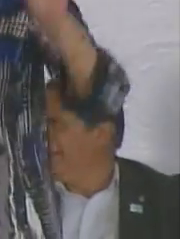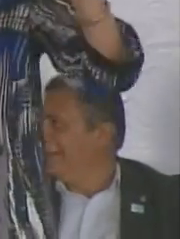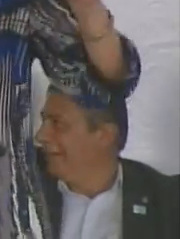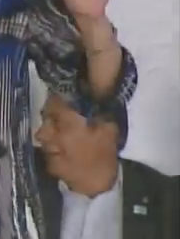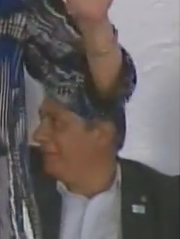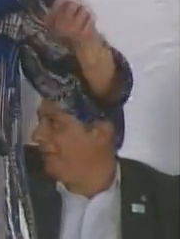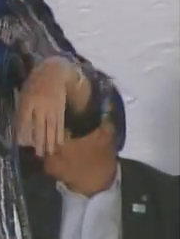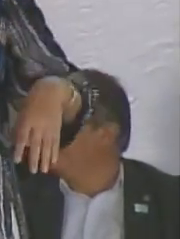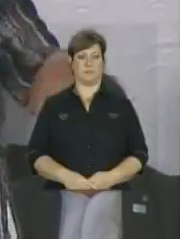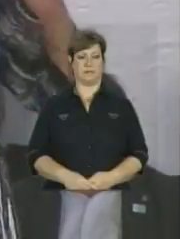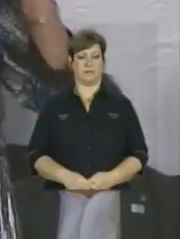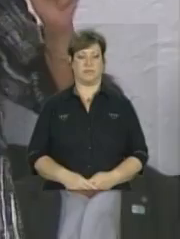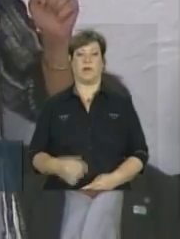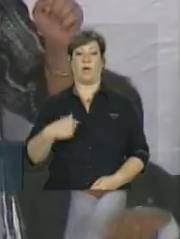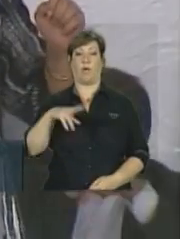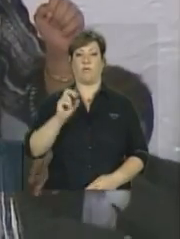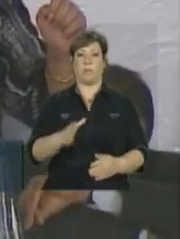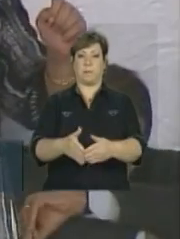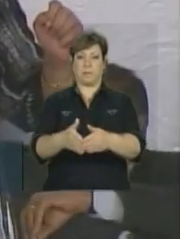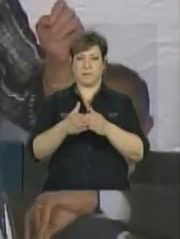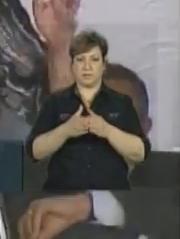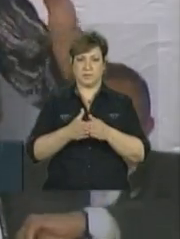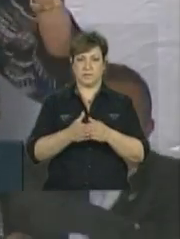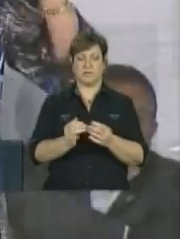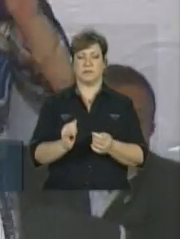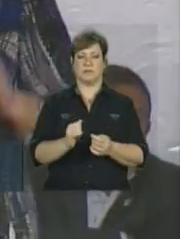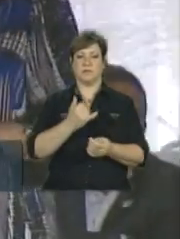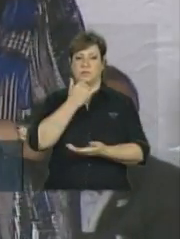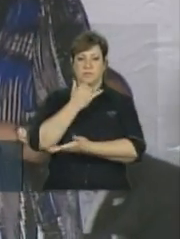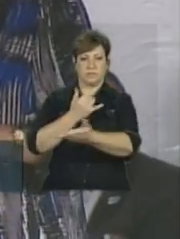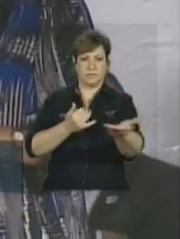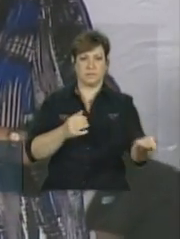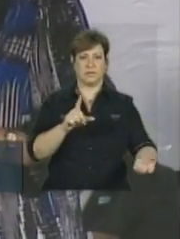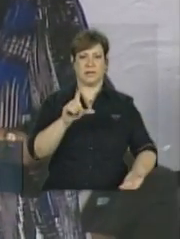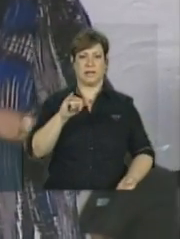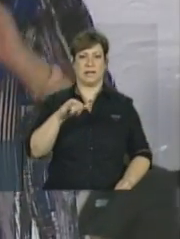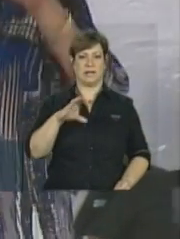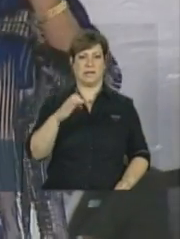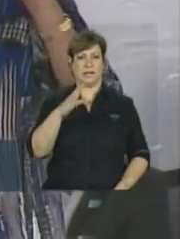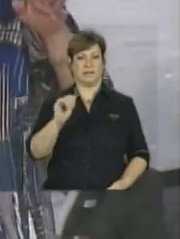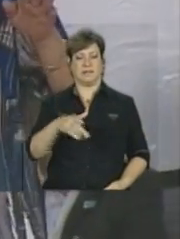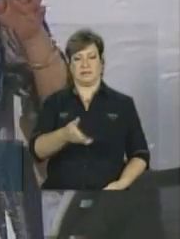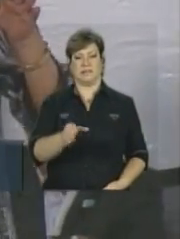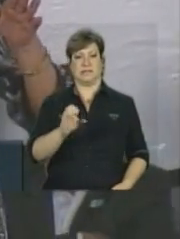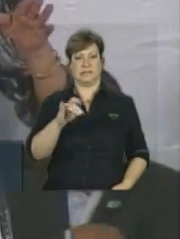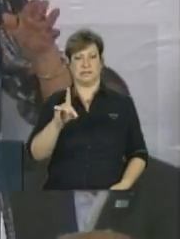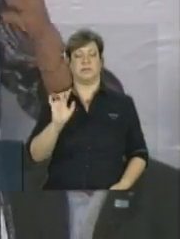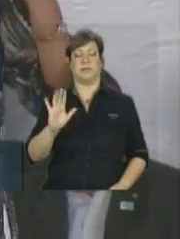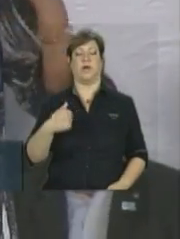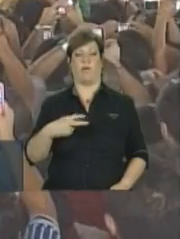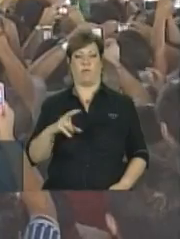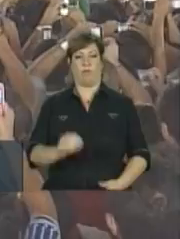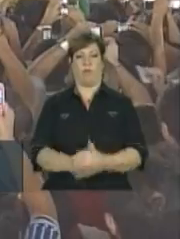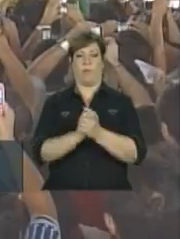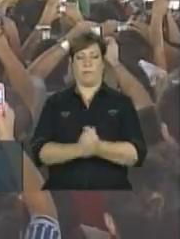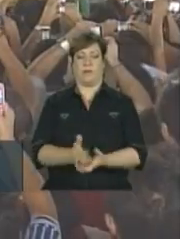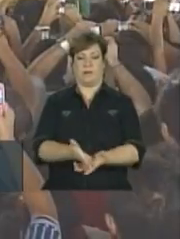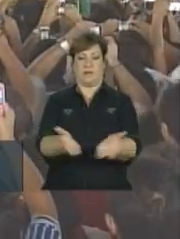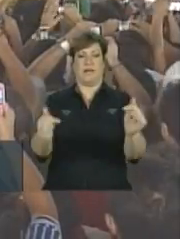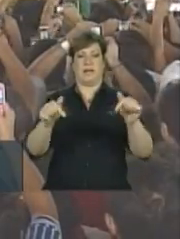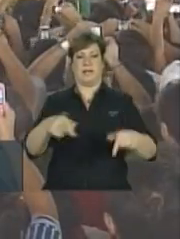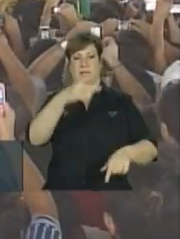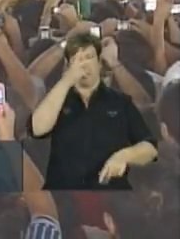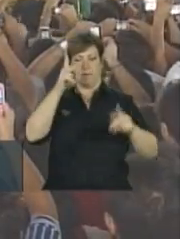Eu vou pedir licença para o Cid, mas vou cumprimentar aqui esse povo